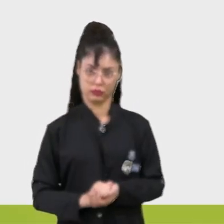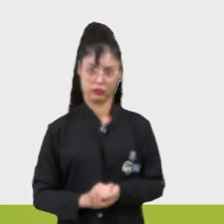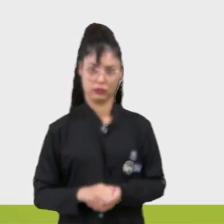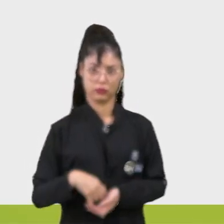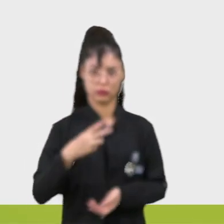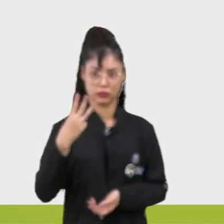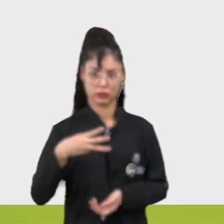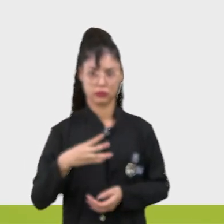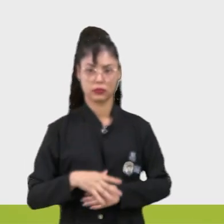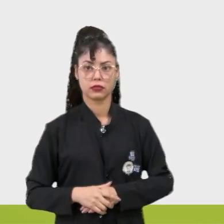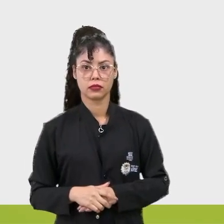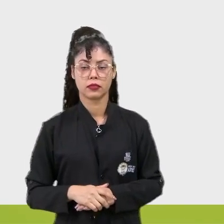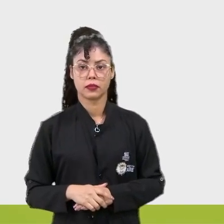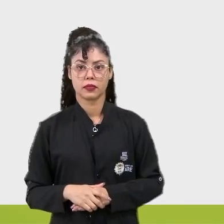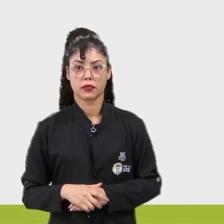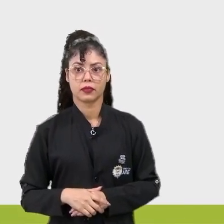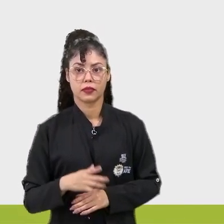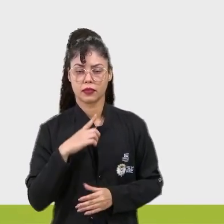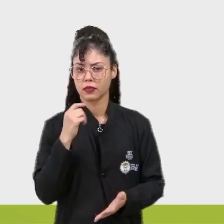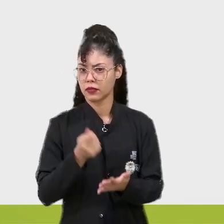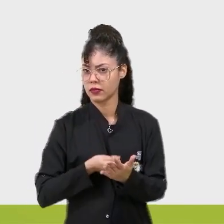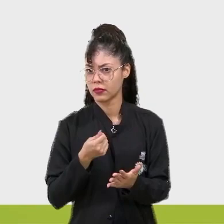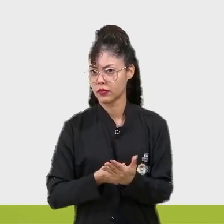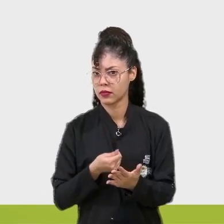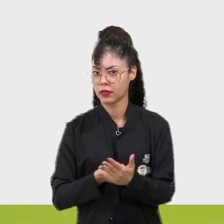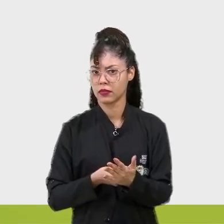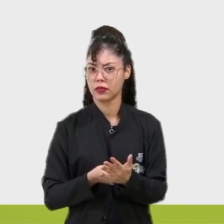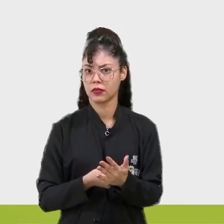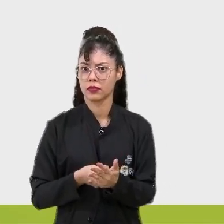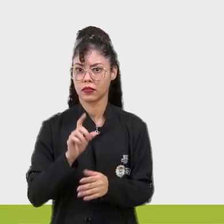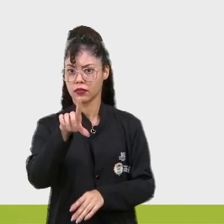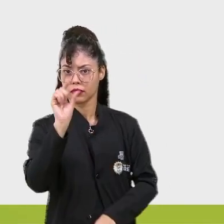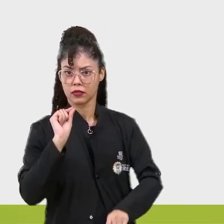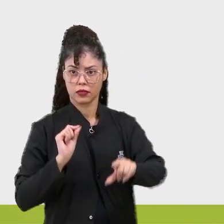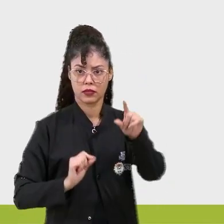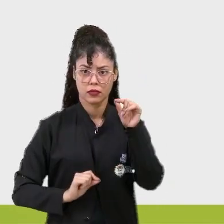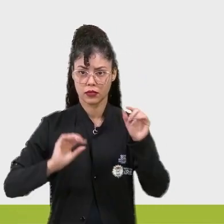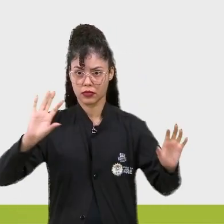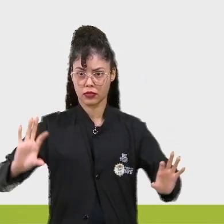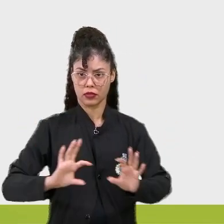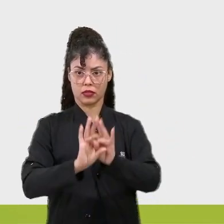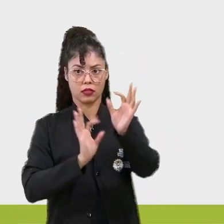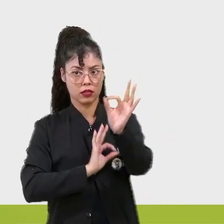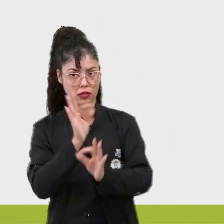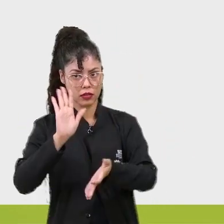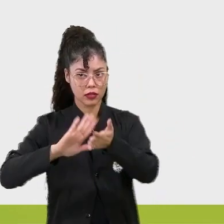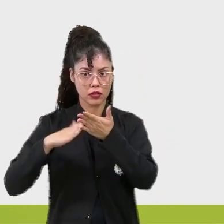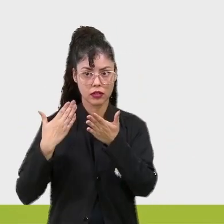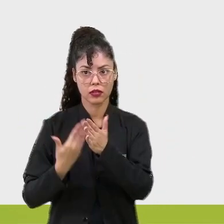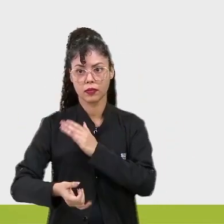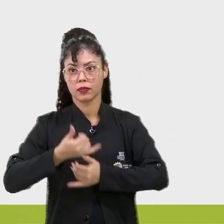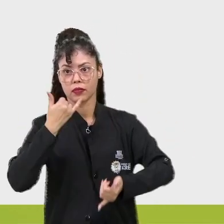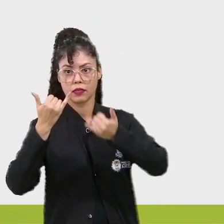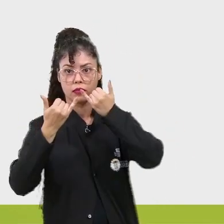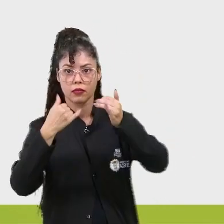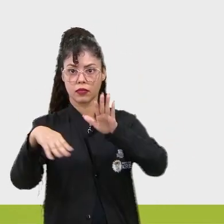número 3. O que ele exige do candidato? Selecionar, relacionar, organizar, interpretar